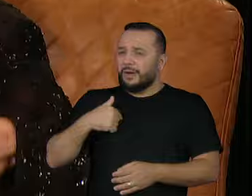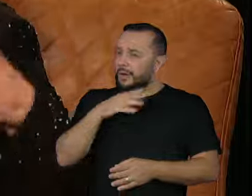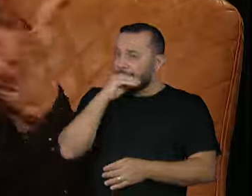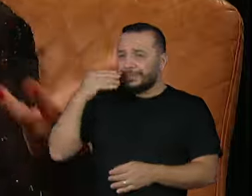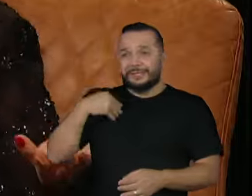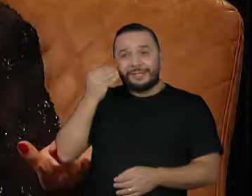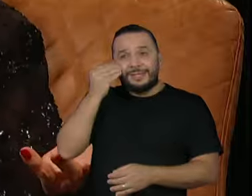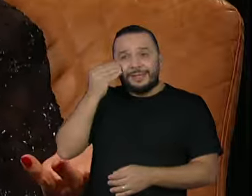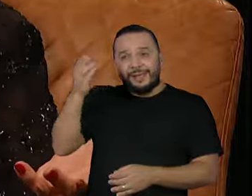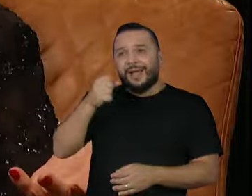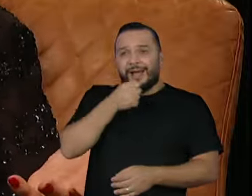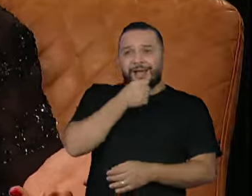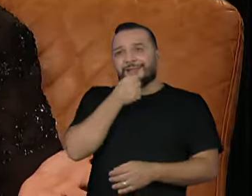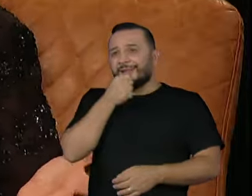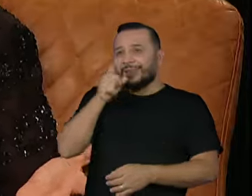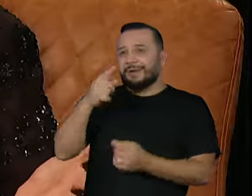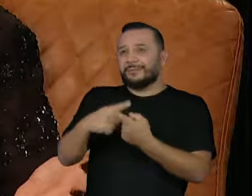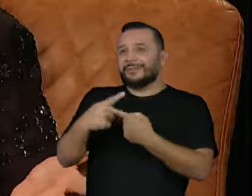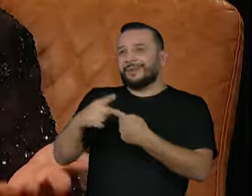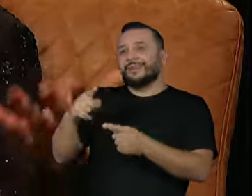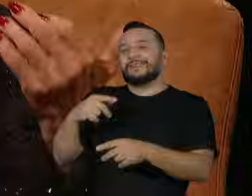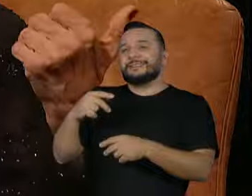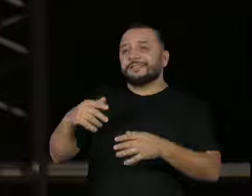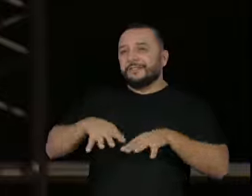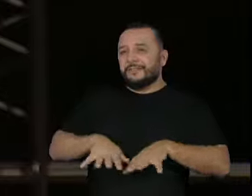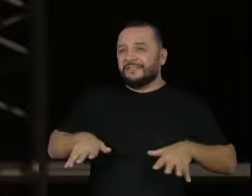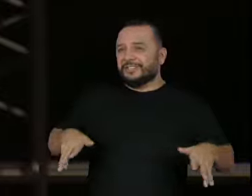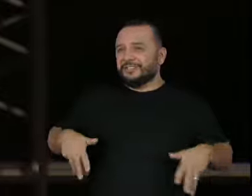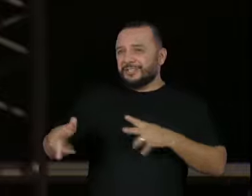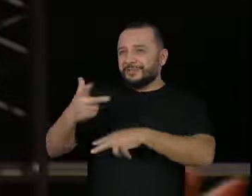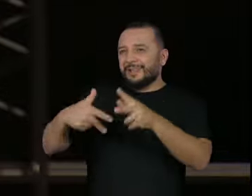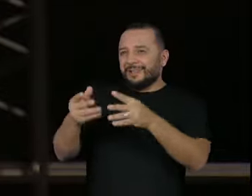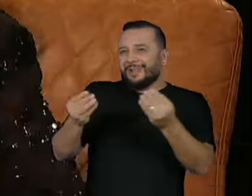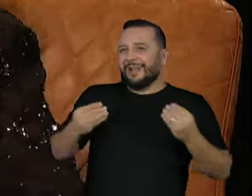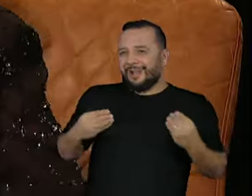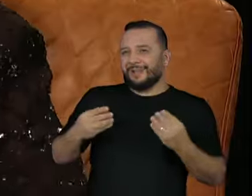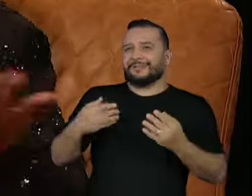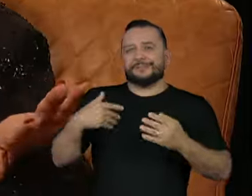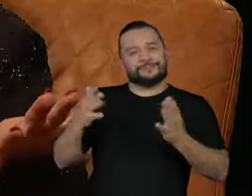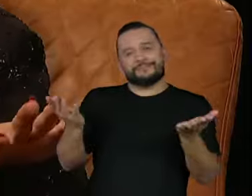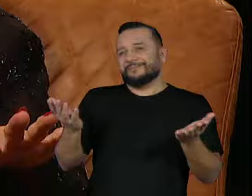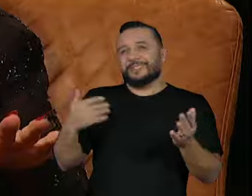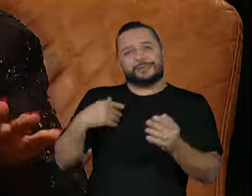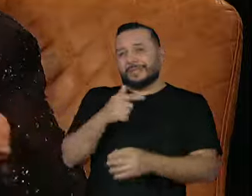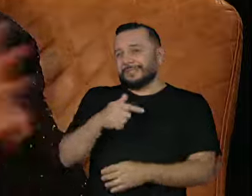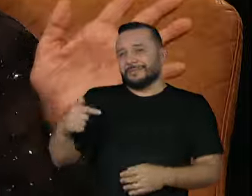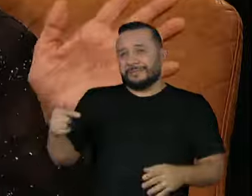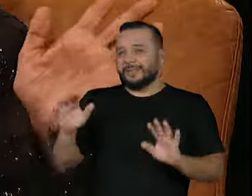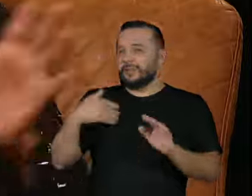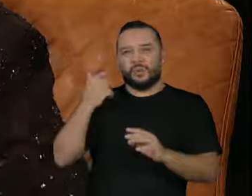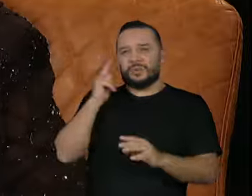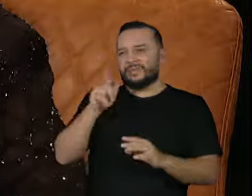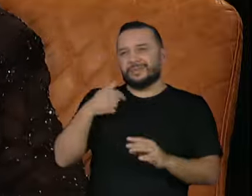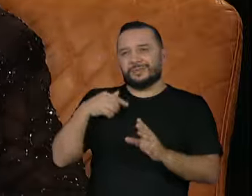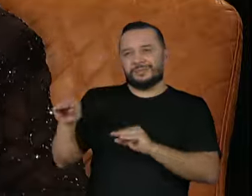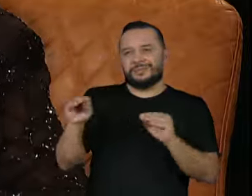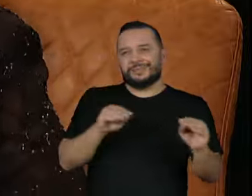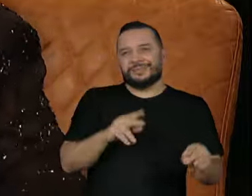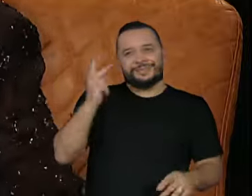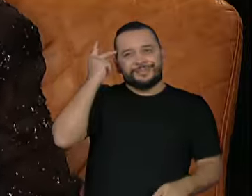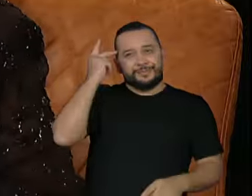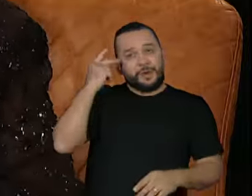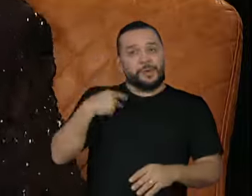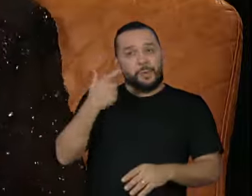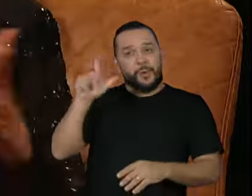eles davam os vestidos de presente, né? Você trazia e mudava toda semana. Mas não consegui, porque aí eu vim para São Paulo, mas isso é uma outra